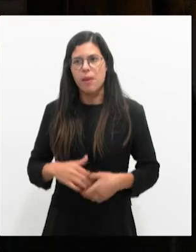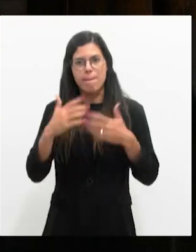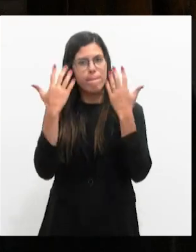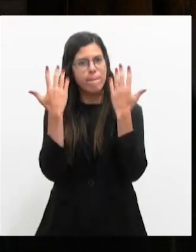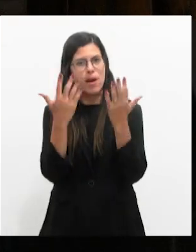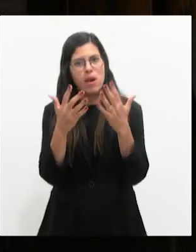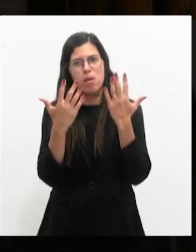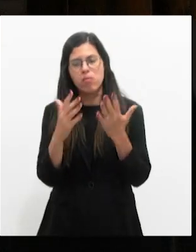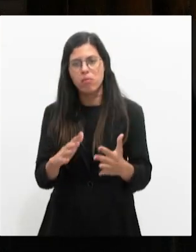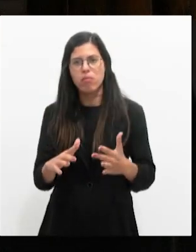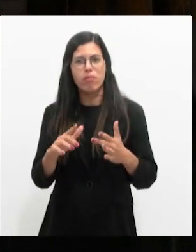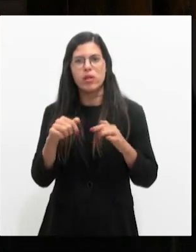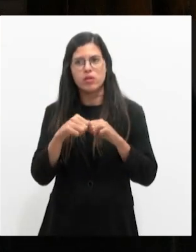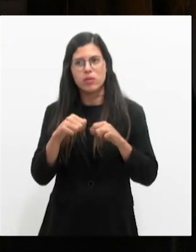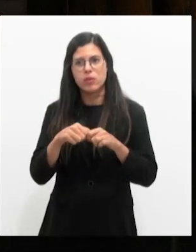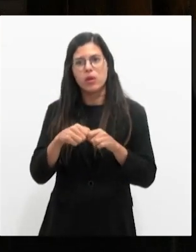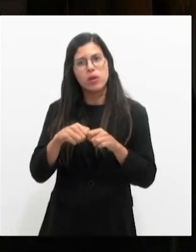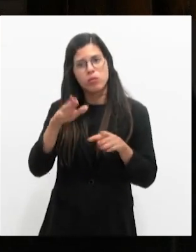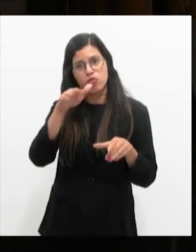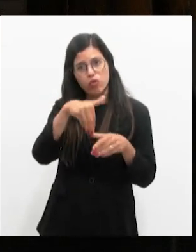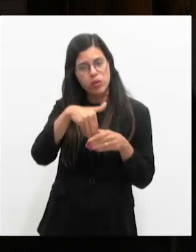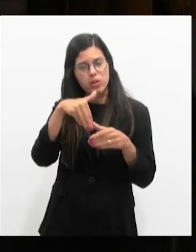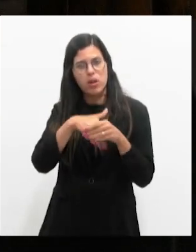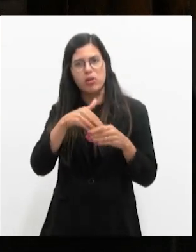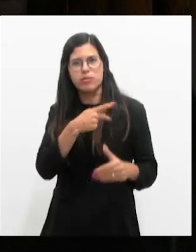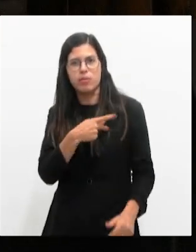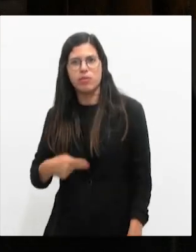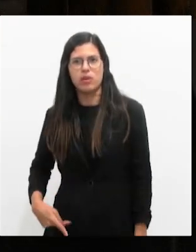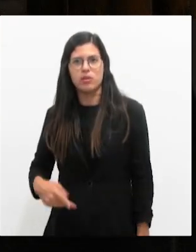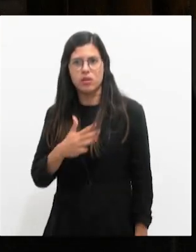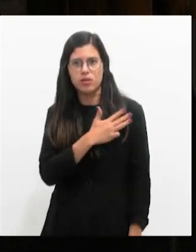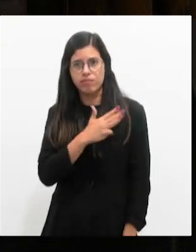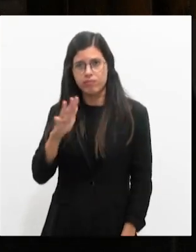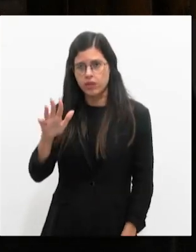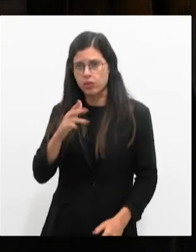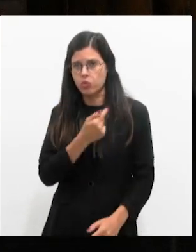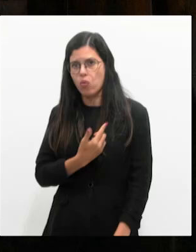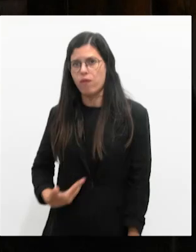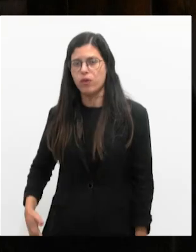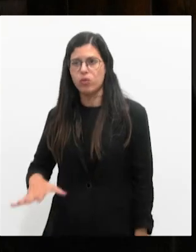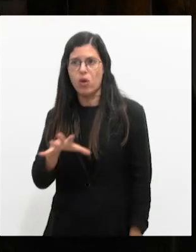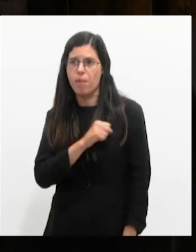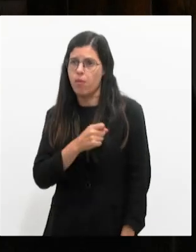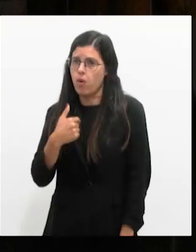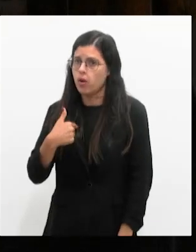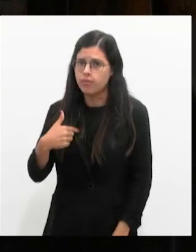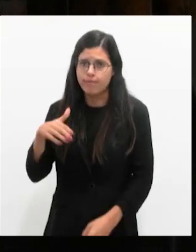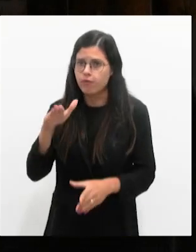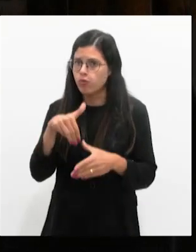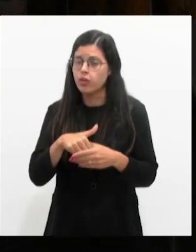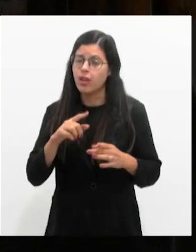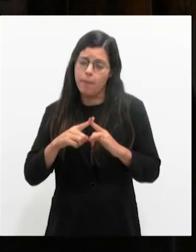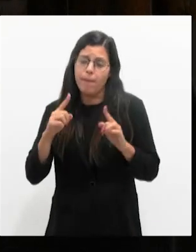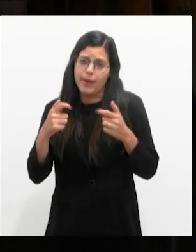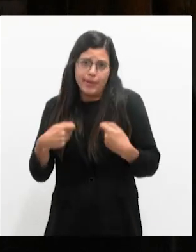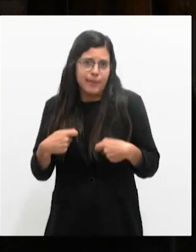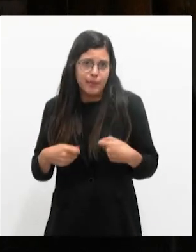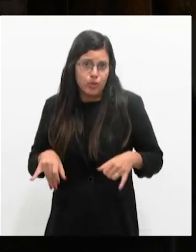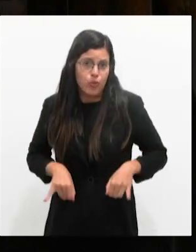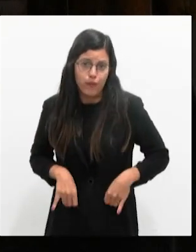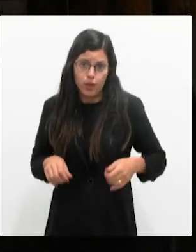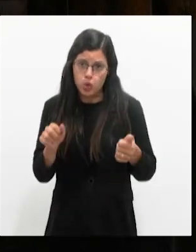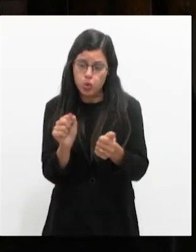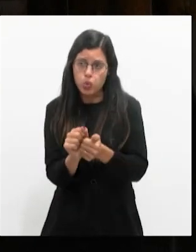aos envolvidos que elegeram o atual presidente e esse governo do amor. Eu não faço parte, mas eu tenho que pagar a conta junto com